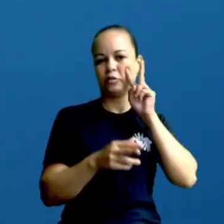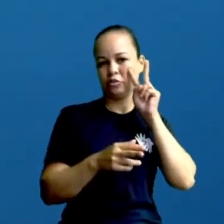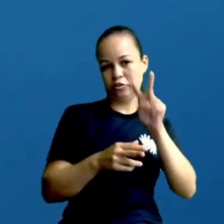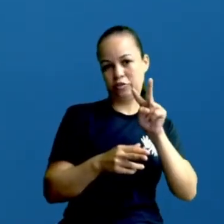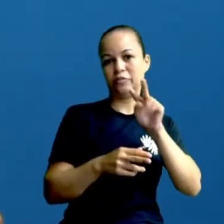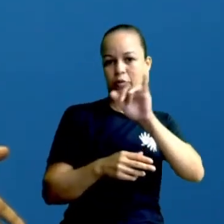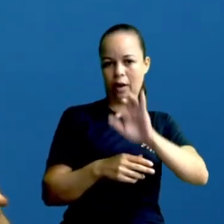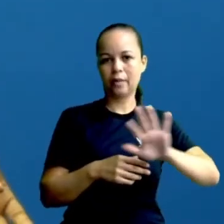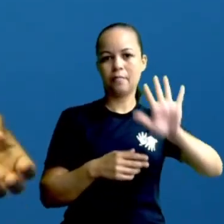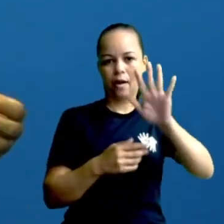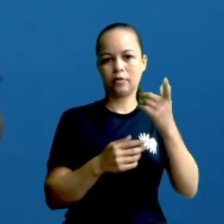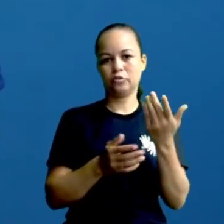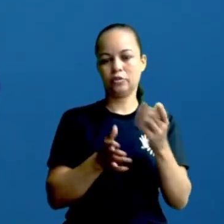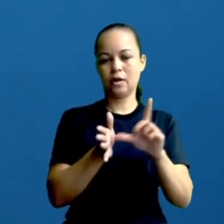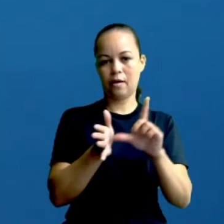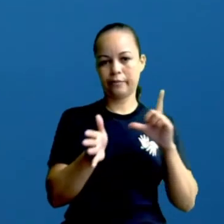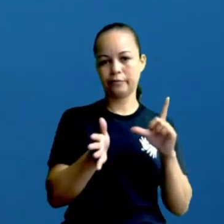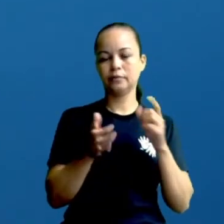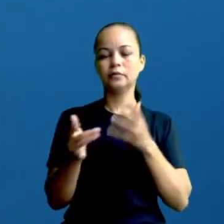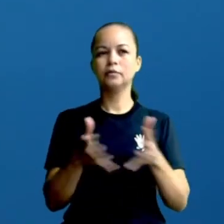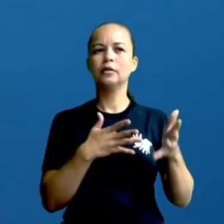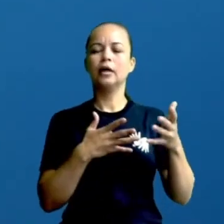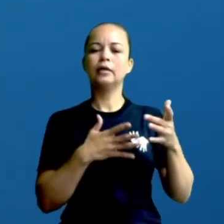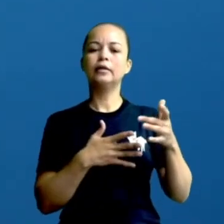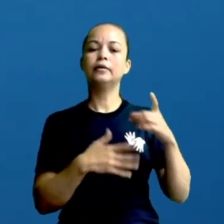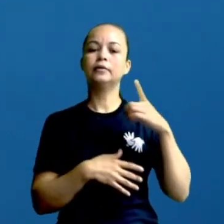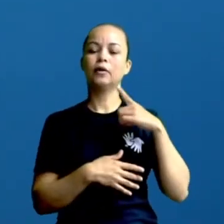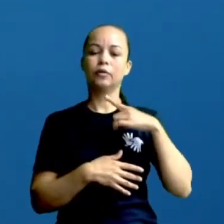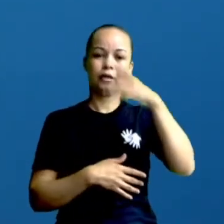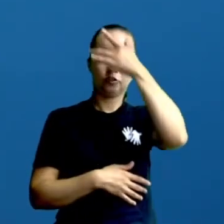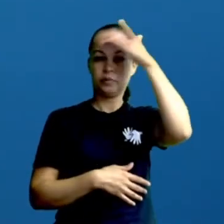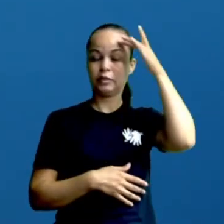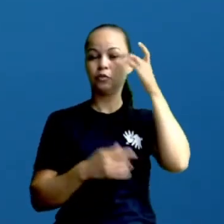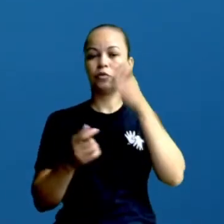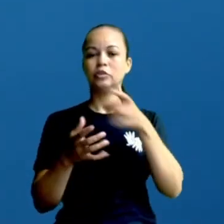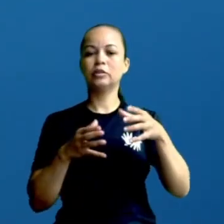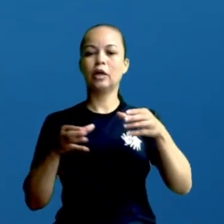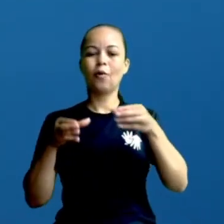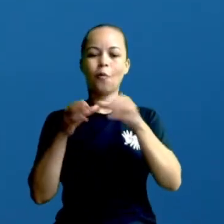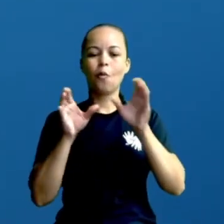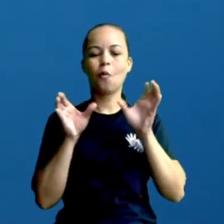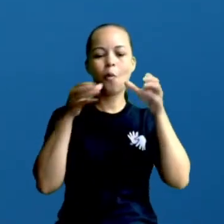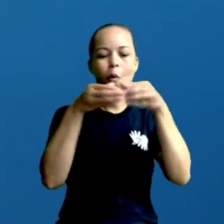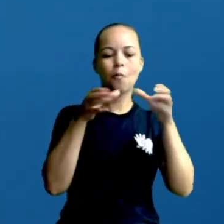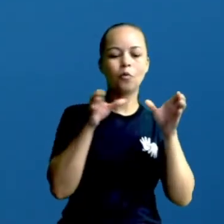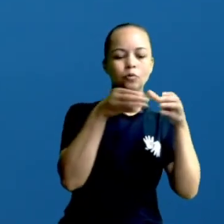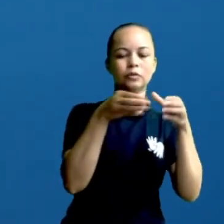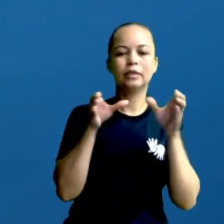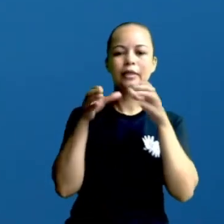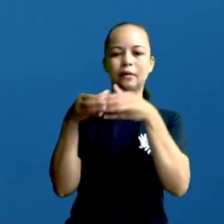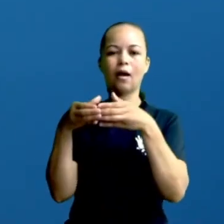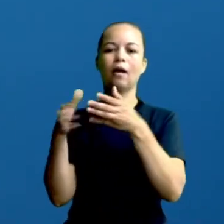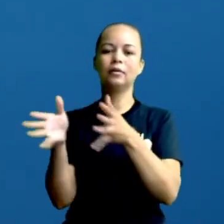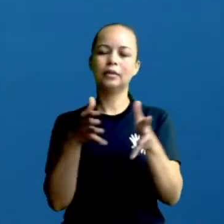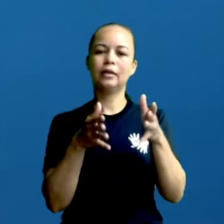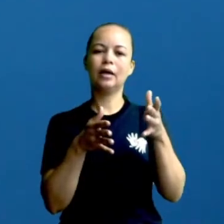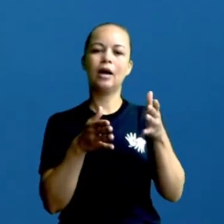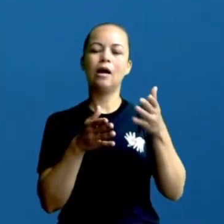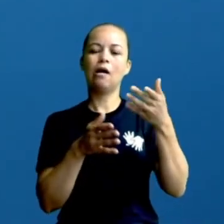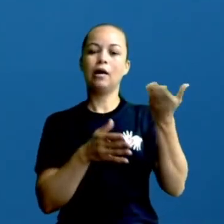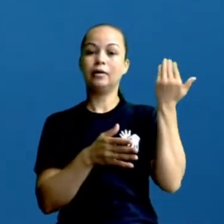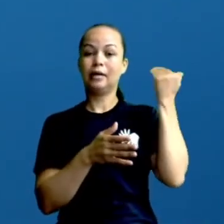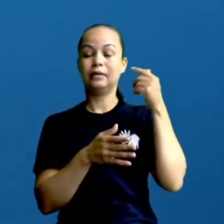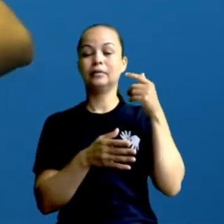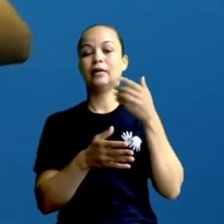agora há pouco, né? Que as pessoas chamam, né, de comunidade, que antigamente as pessoas chamavam de favelas,